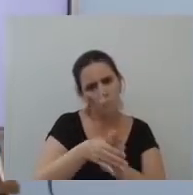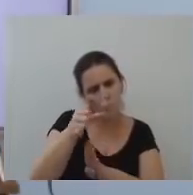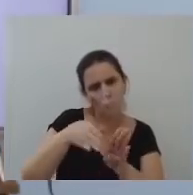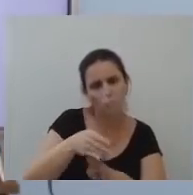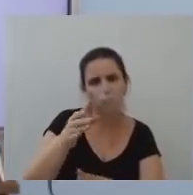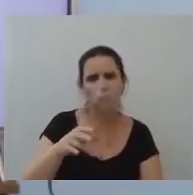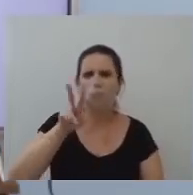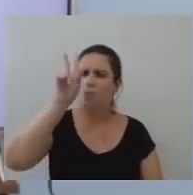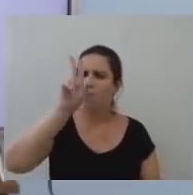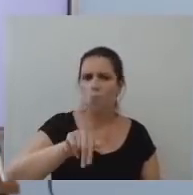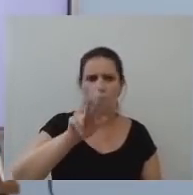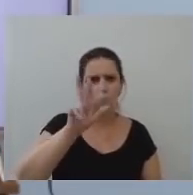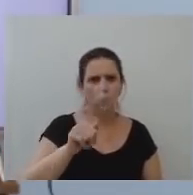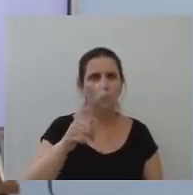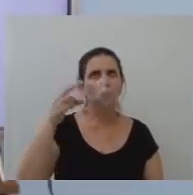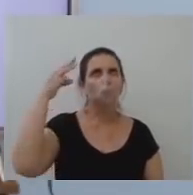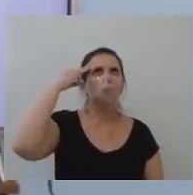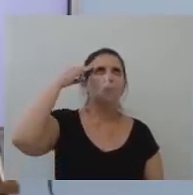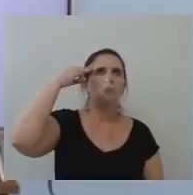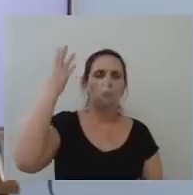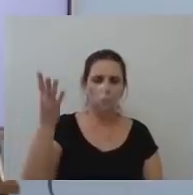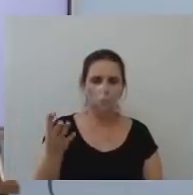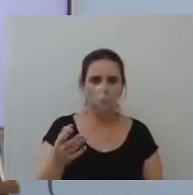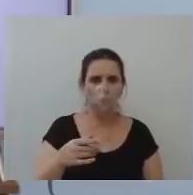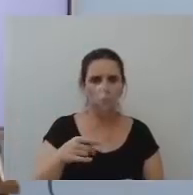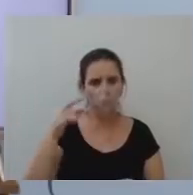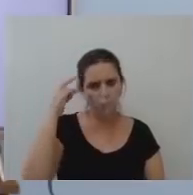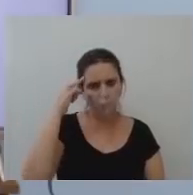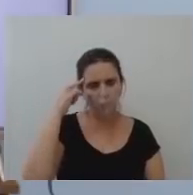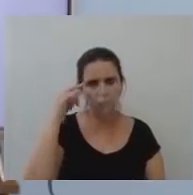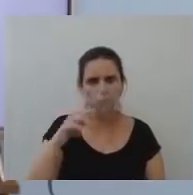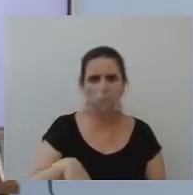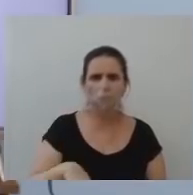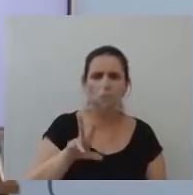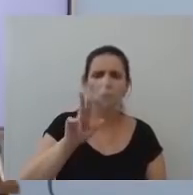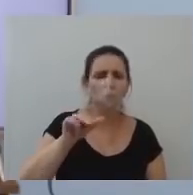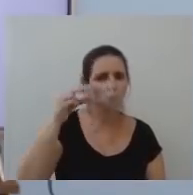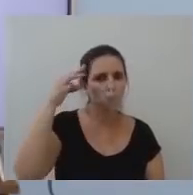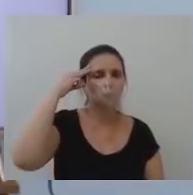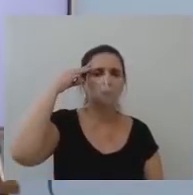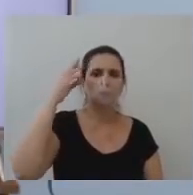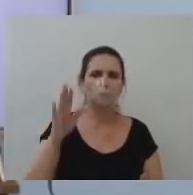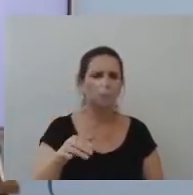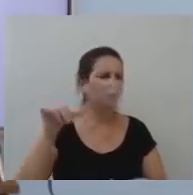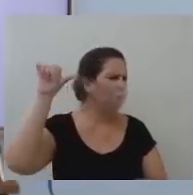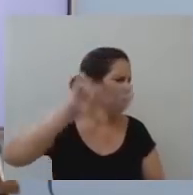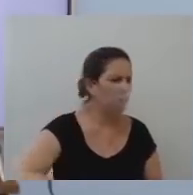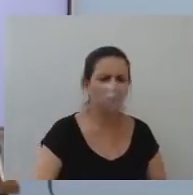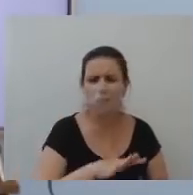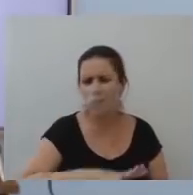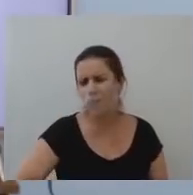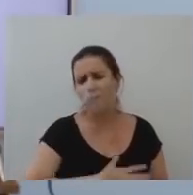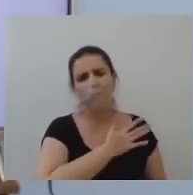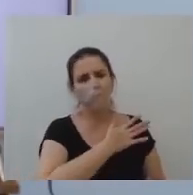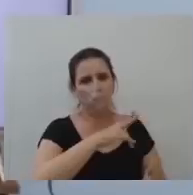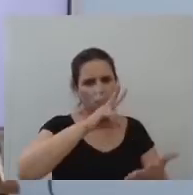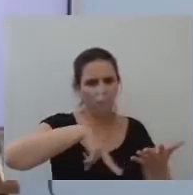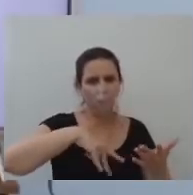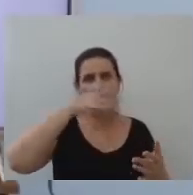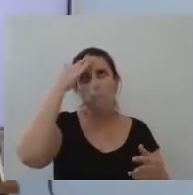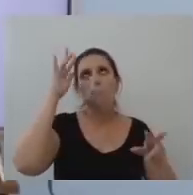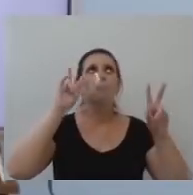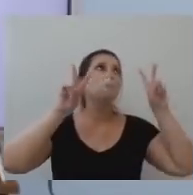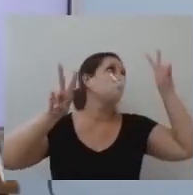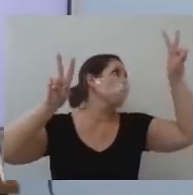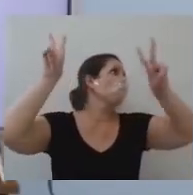vocês. Nunca decore. Na hora de decorar, minha gente, isso daí vai ser péssimo para o leitor. Ele se